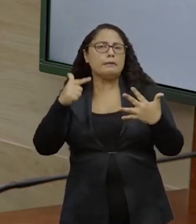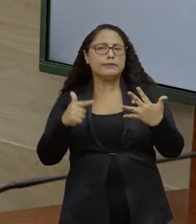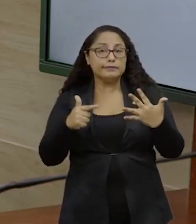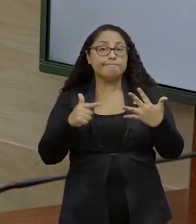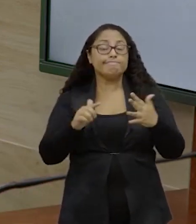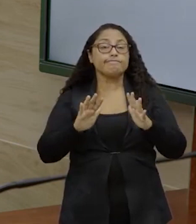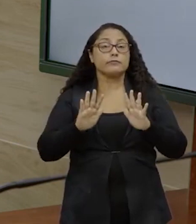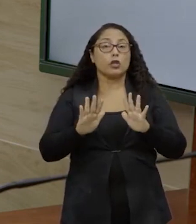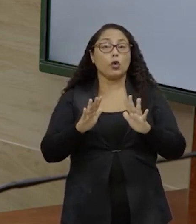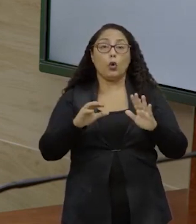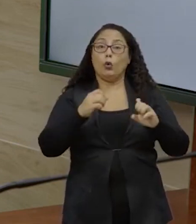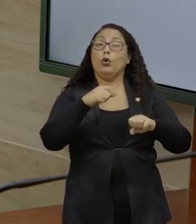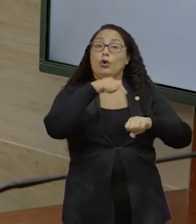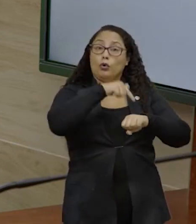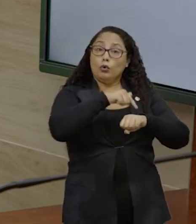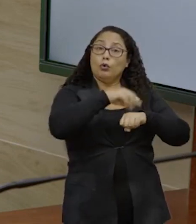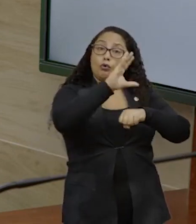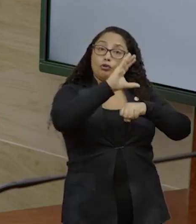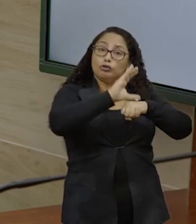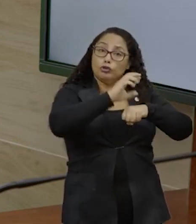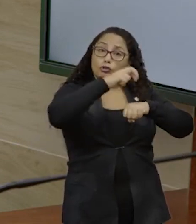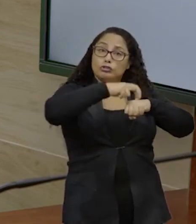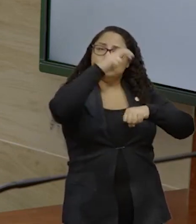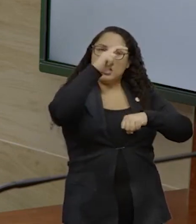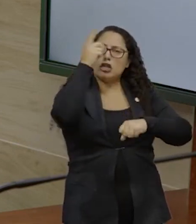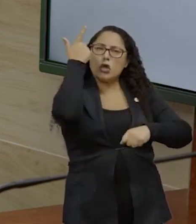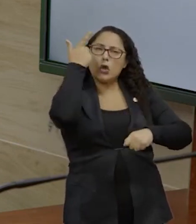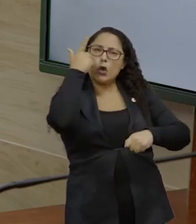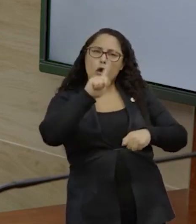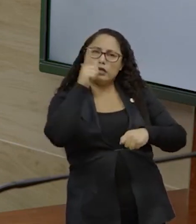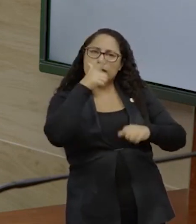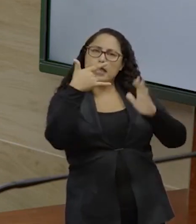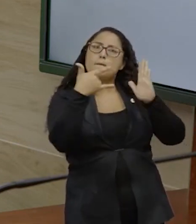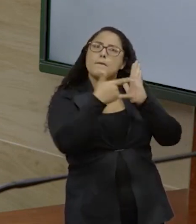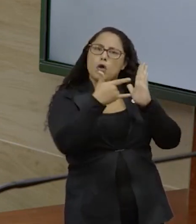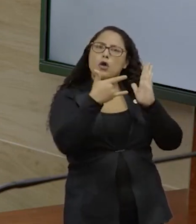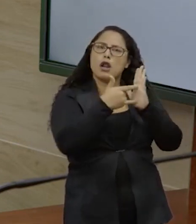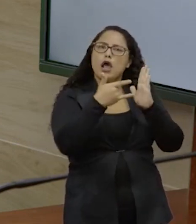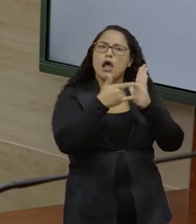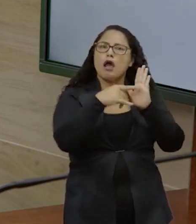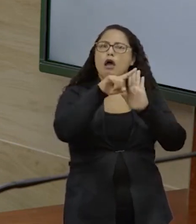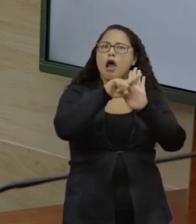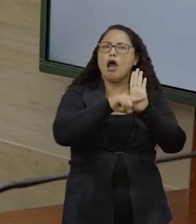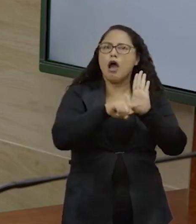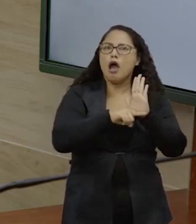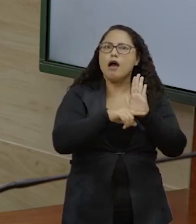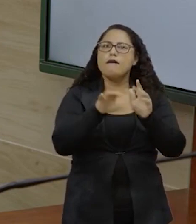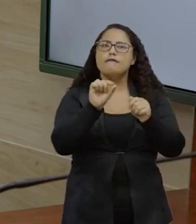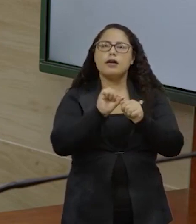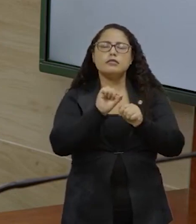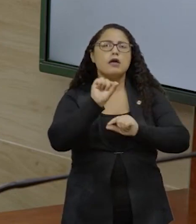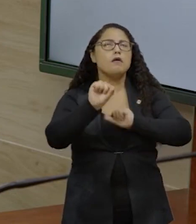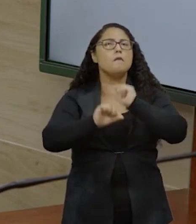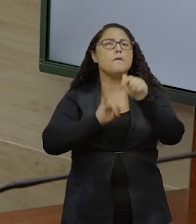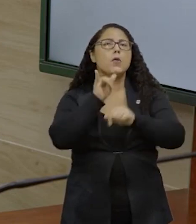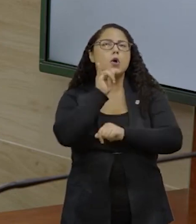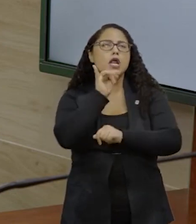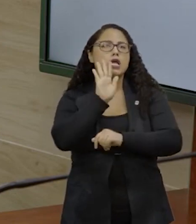coisas. O ChatGPT, né, ele consegue programar, Uhum. ele consegue, por exemplo, fazer